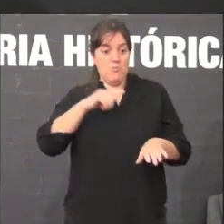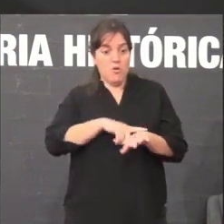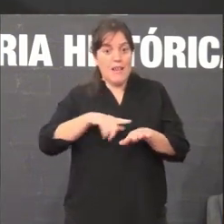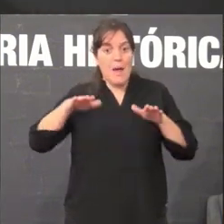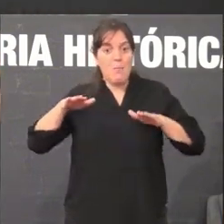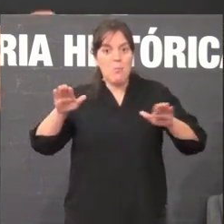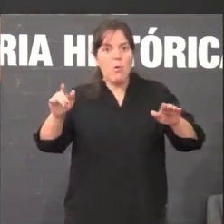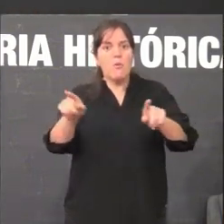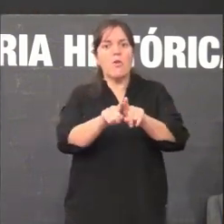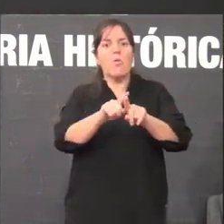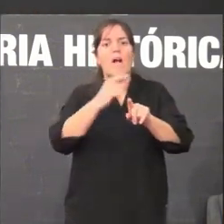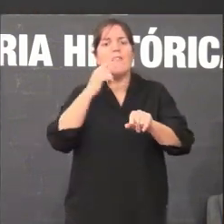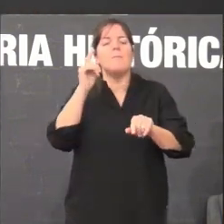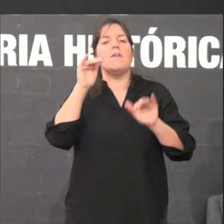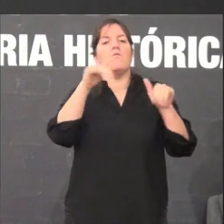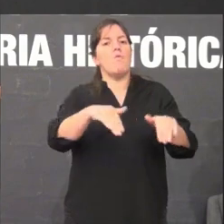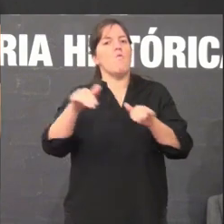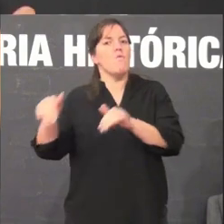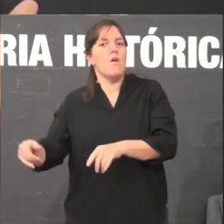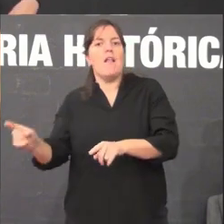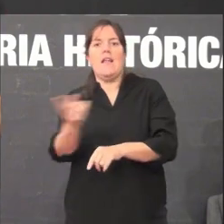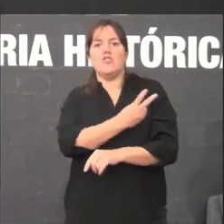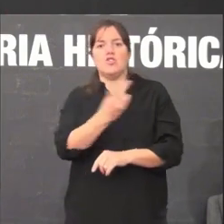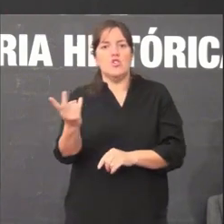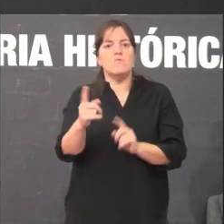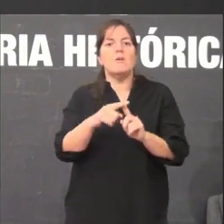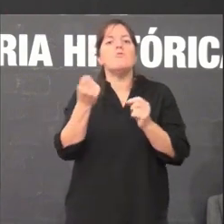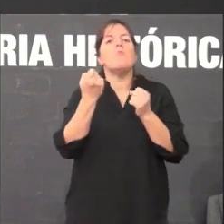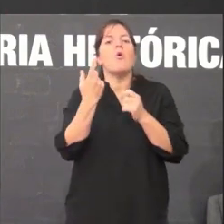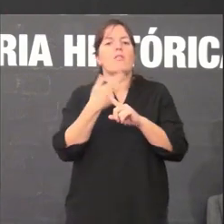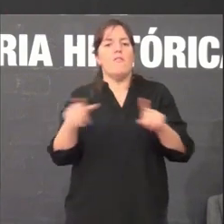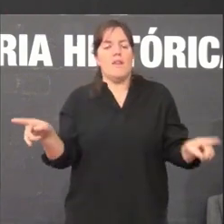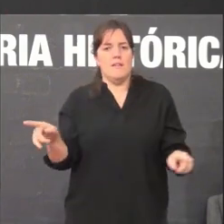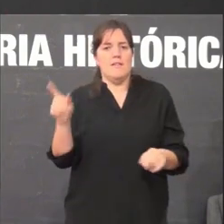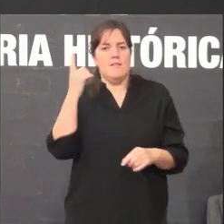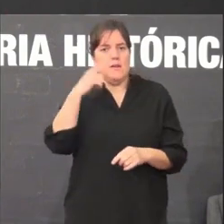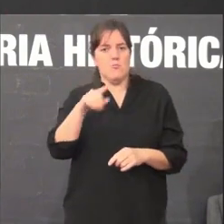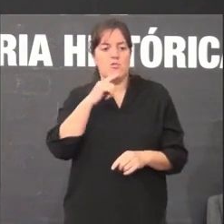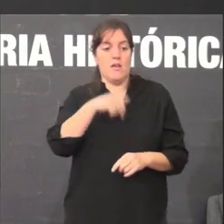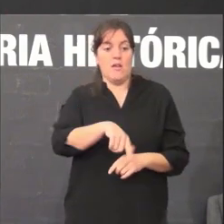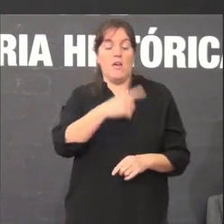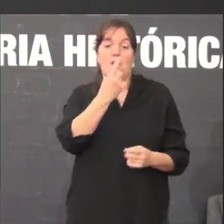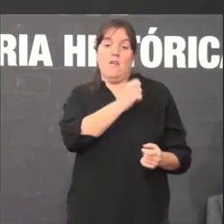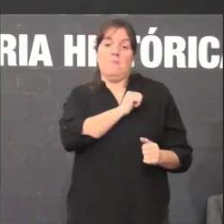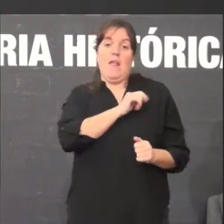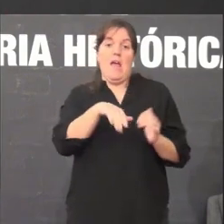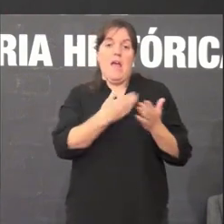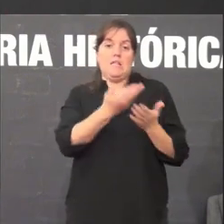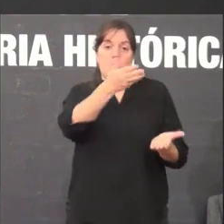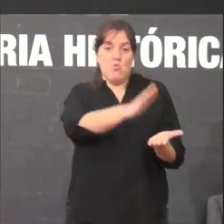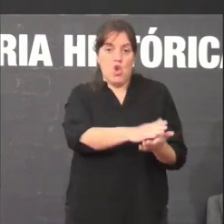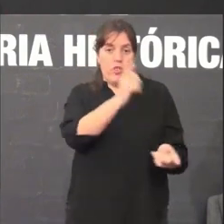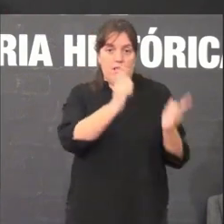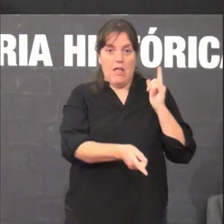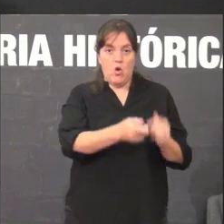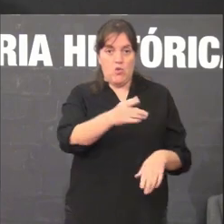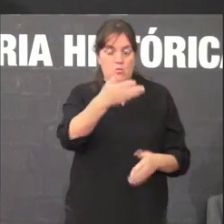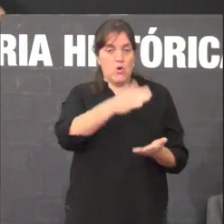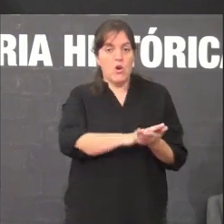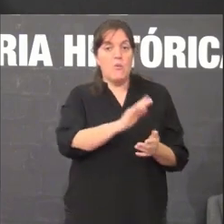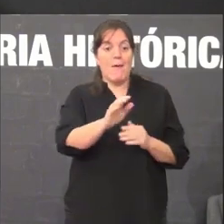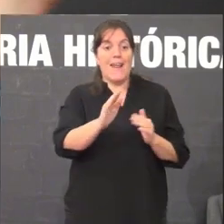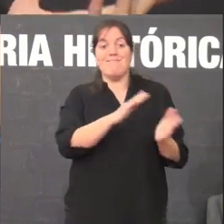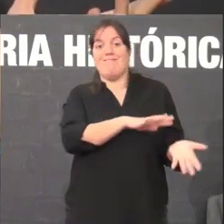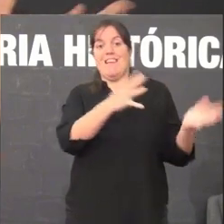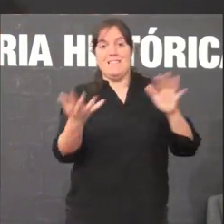caídas dos regímenes, que sin embargo foron diferentes, non? Aquí xa sabemos que houbo que agardar a que morrera un ditador, non, para facer esa